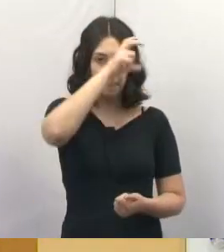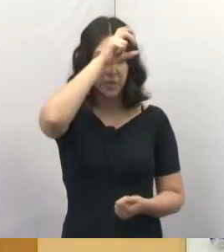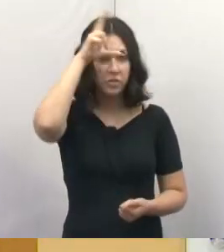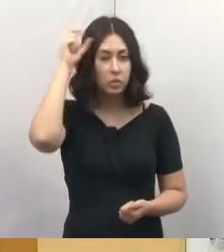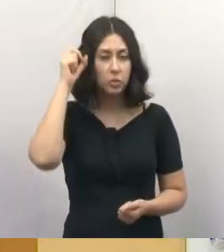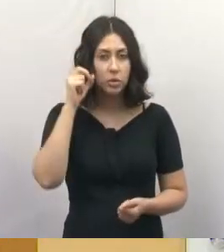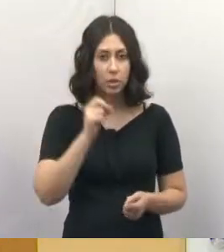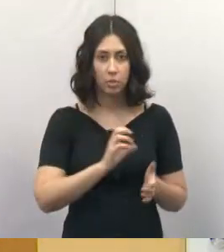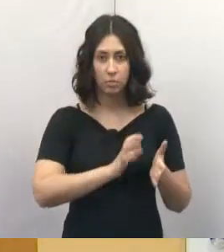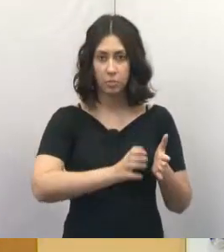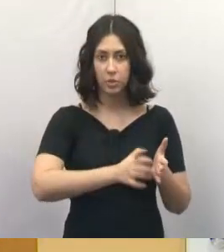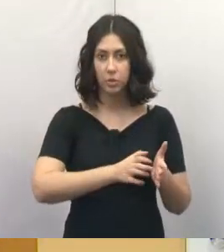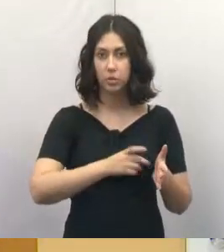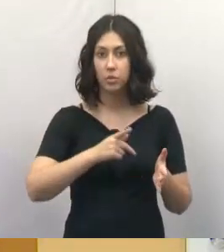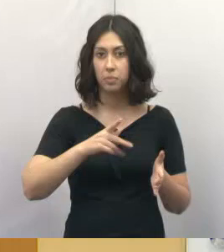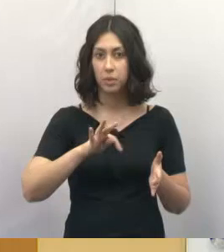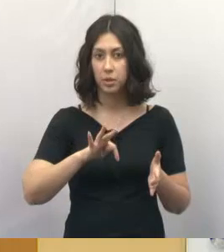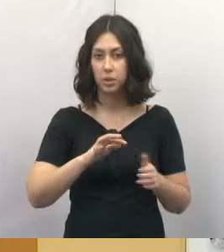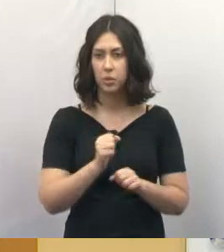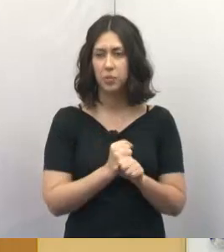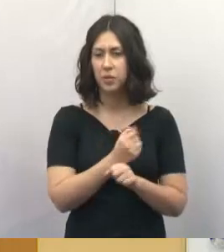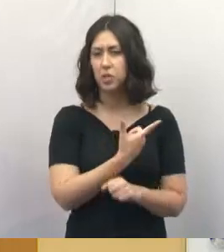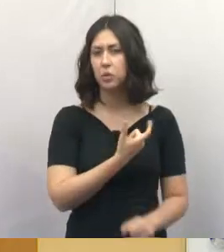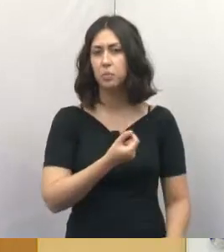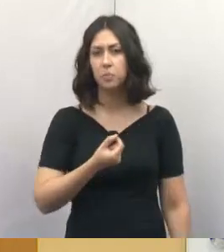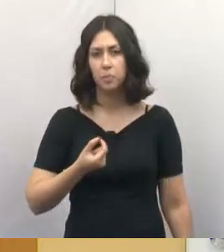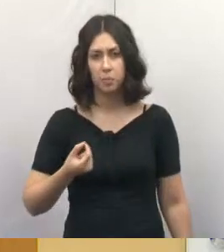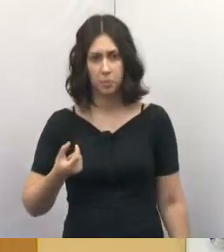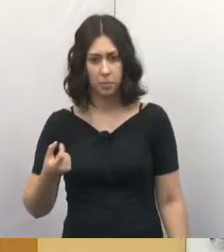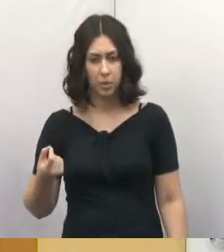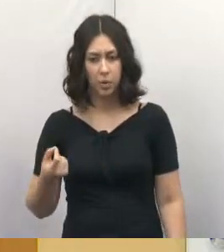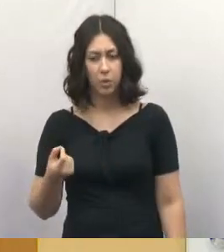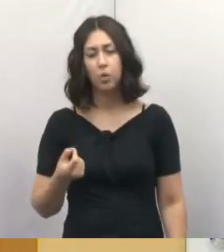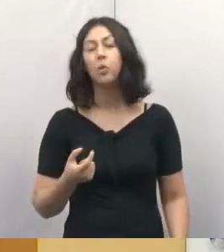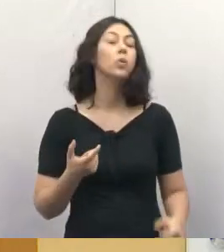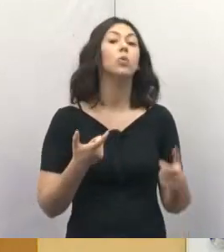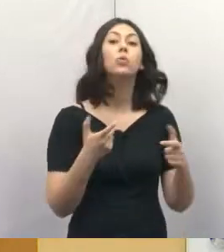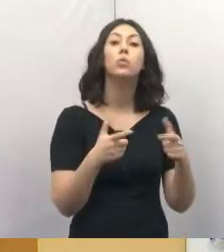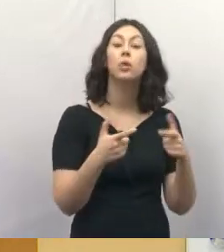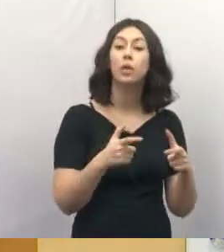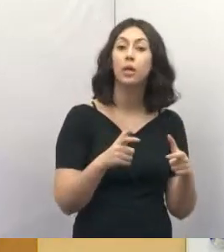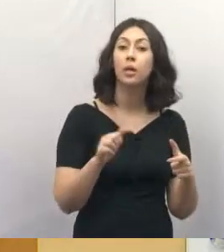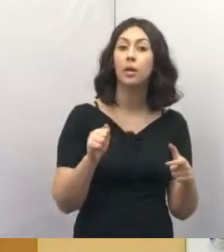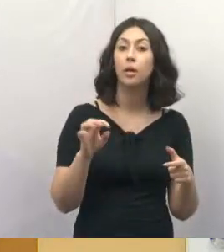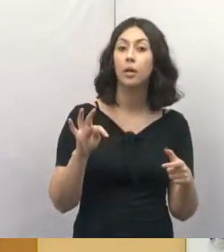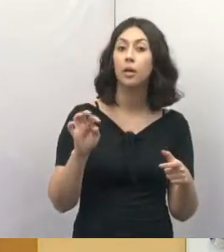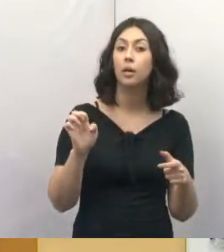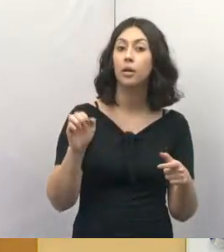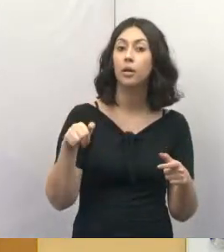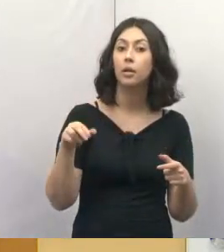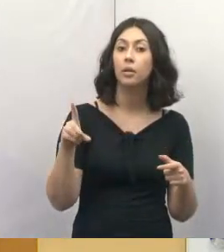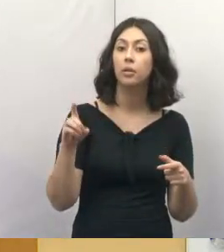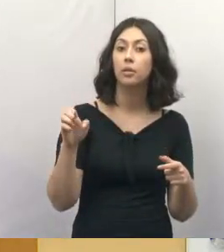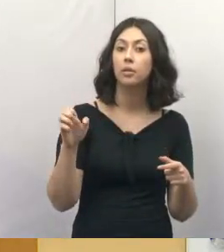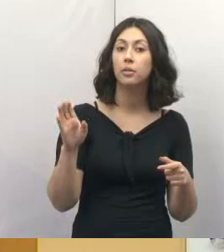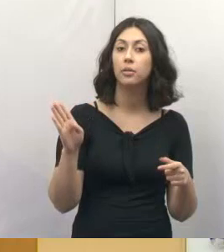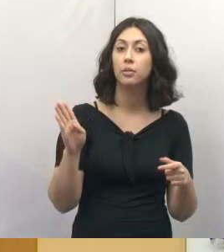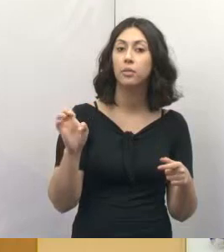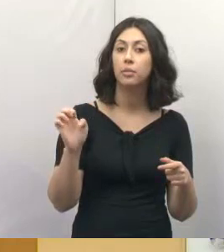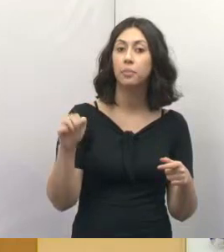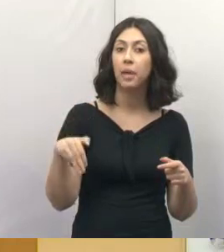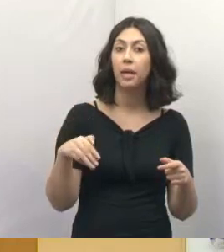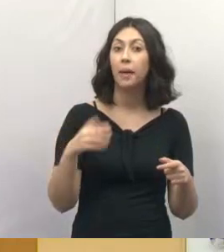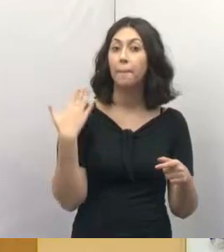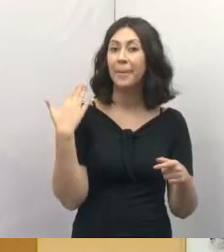em 2000, era na verdade ali onde eu atendi bem, eram máquinas de escrever, para que a gente tenha uma